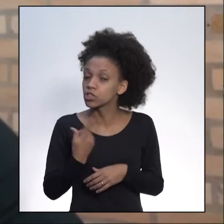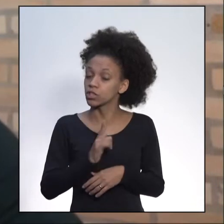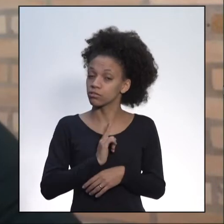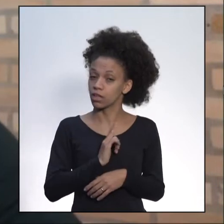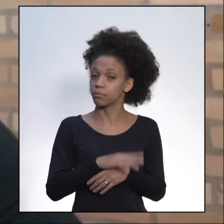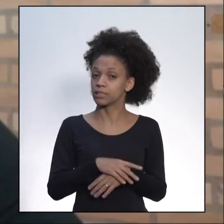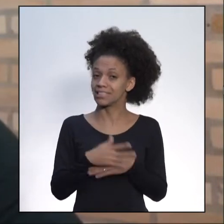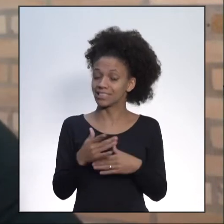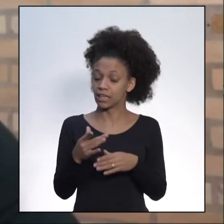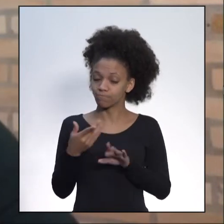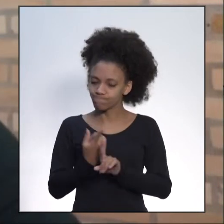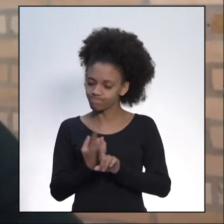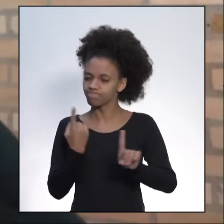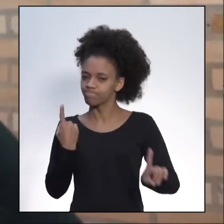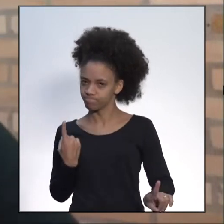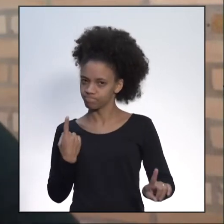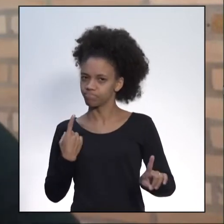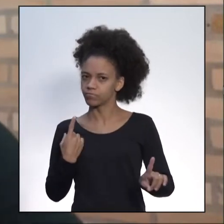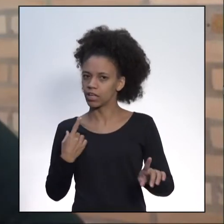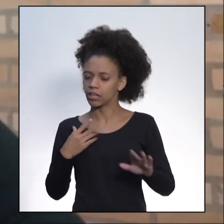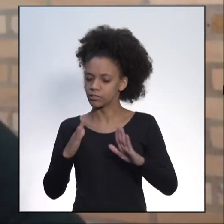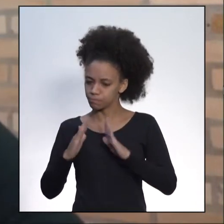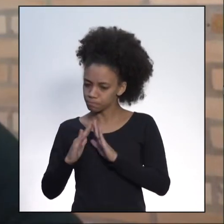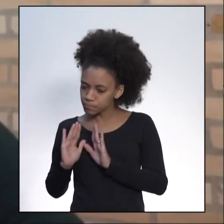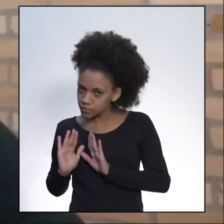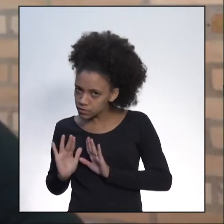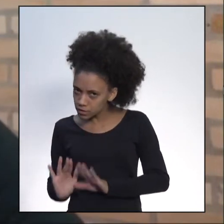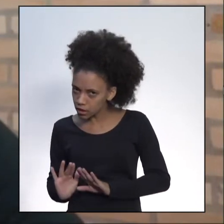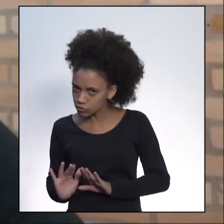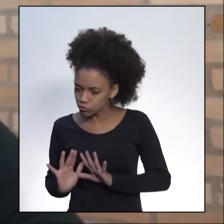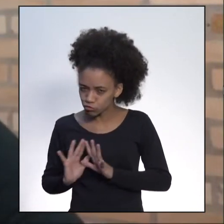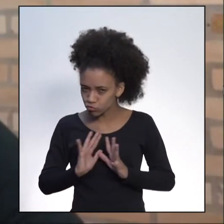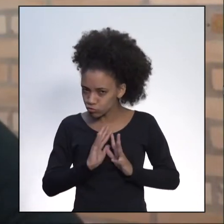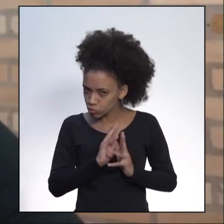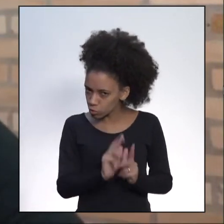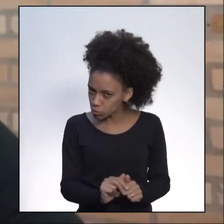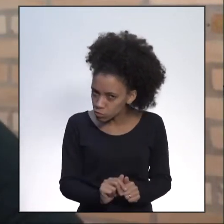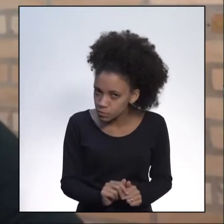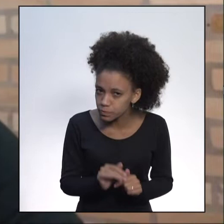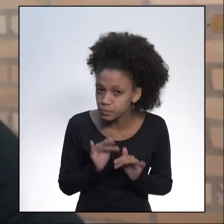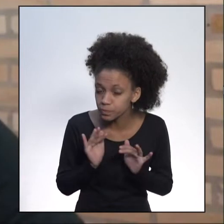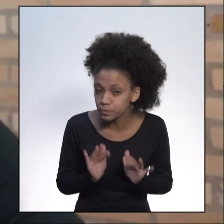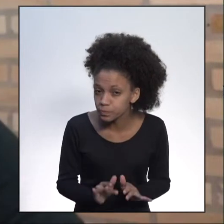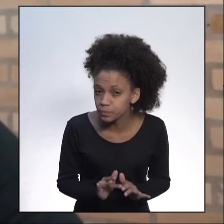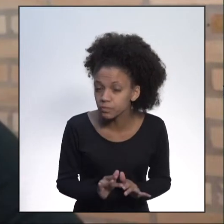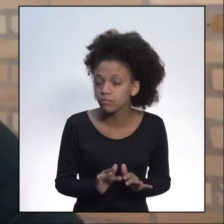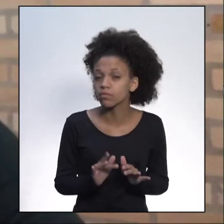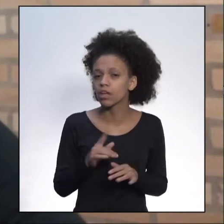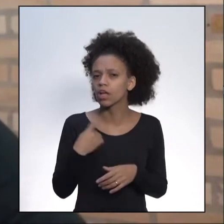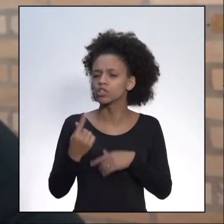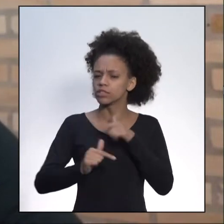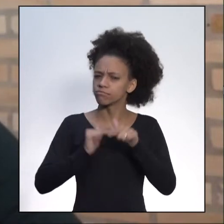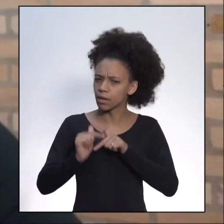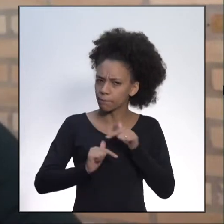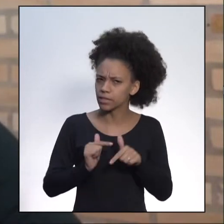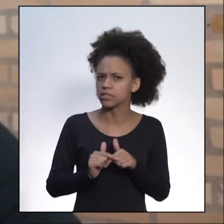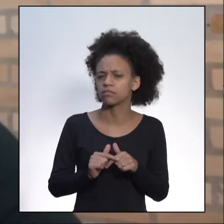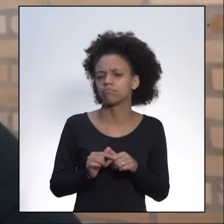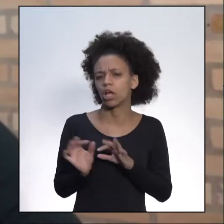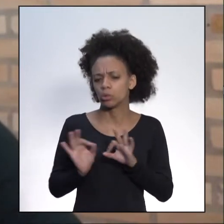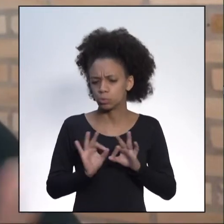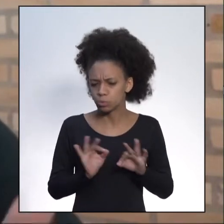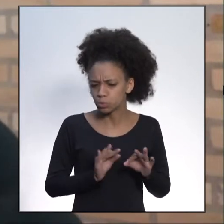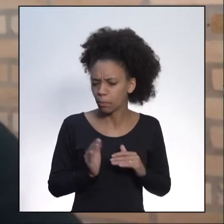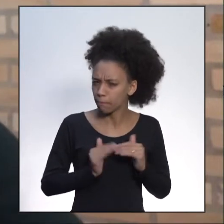apesar desse isolamento e deste distanciamento de todos, a gente está trabalhando de uma forma muito mais